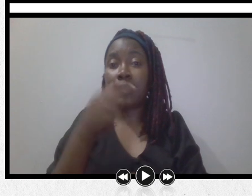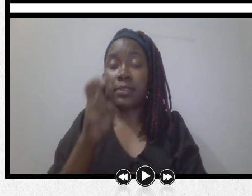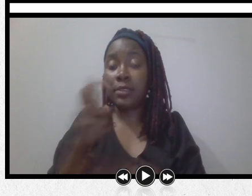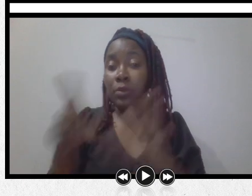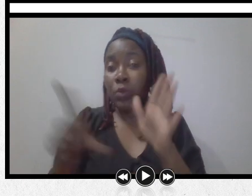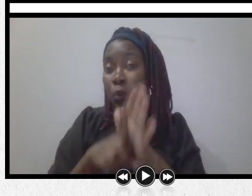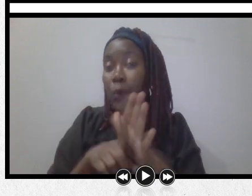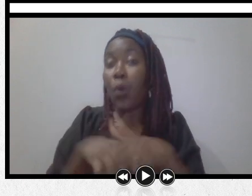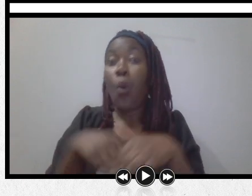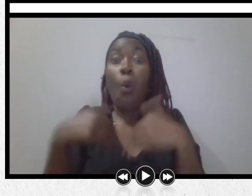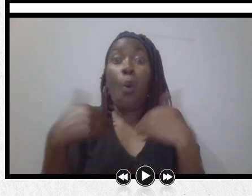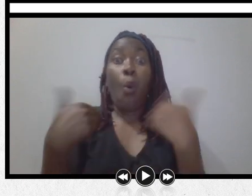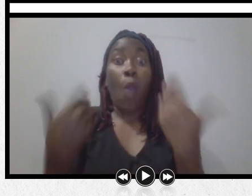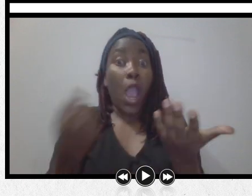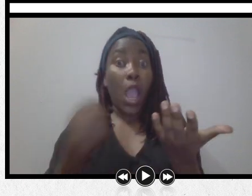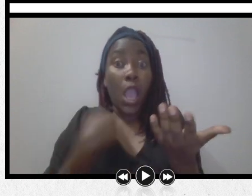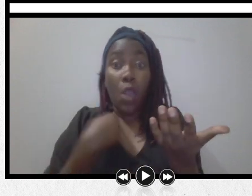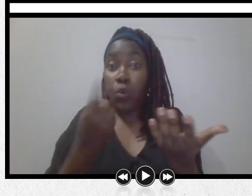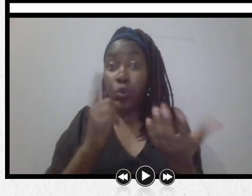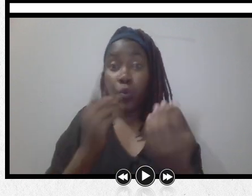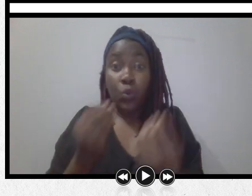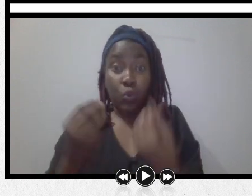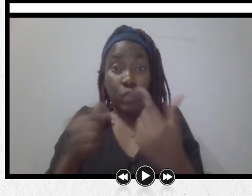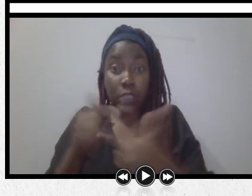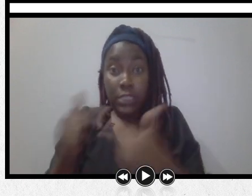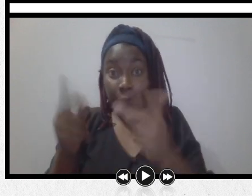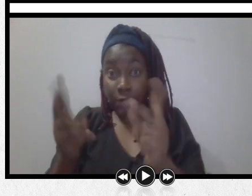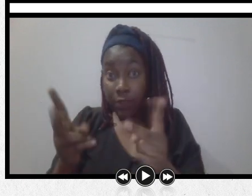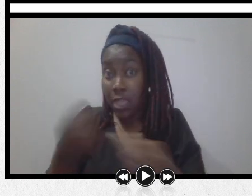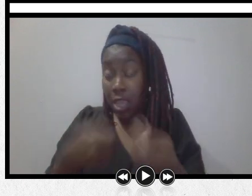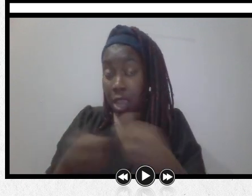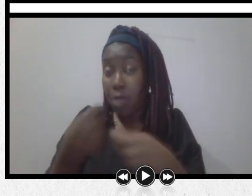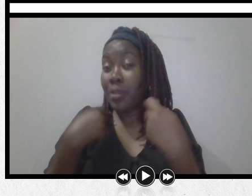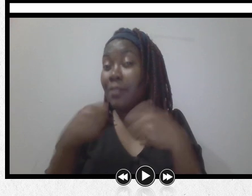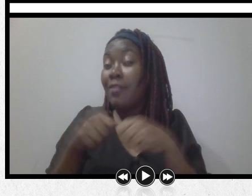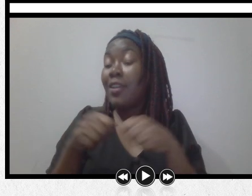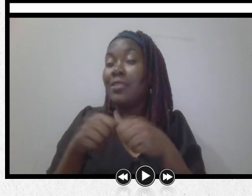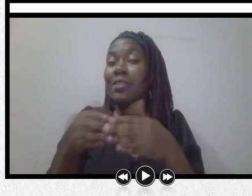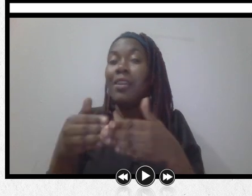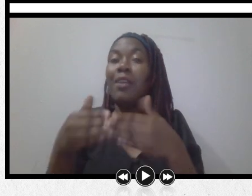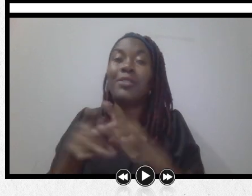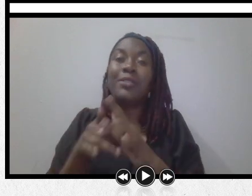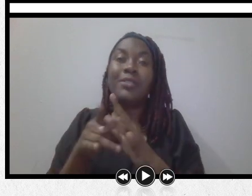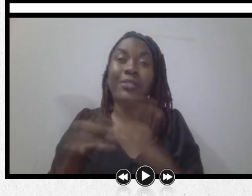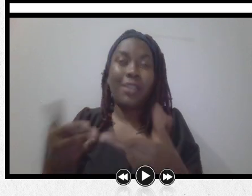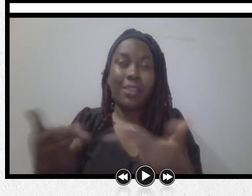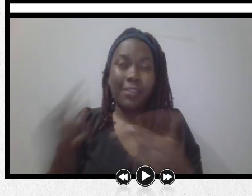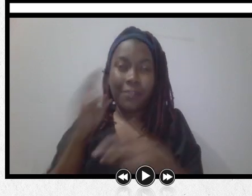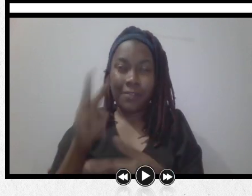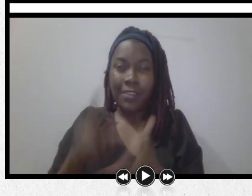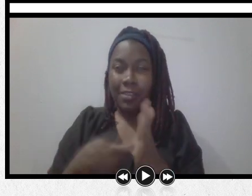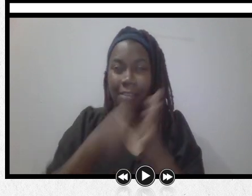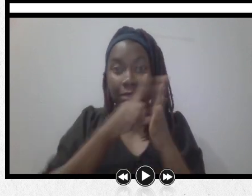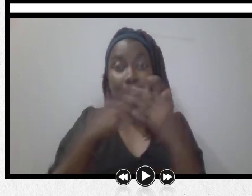Constituição, que quando eu não prestar o serviço pela minha própria administração, que eu preciso fazer uma concessão. Aquilo que vimos na aula